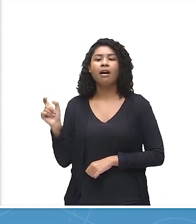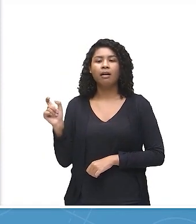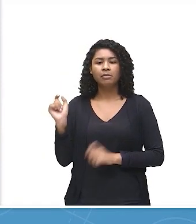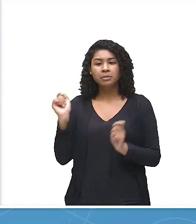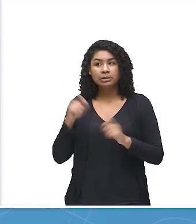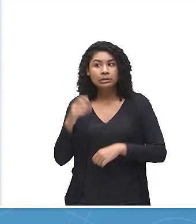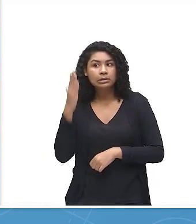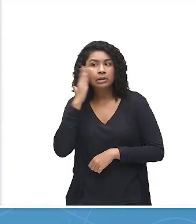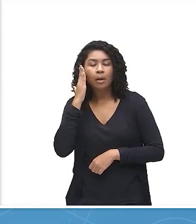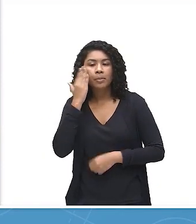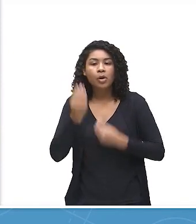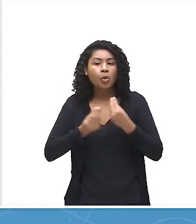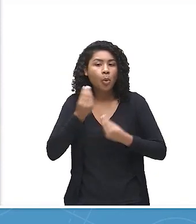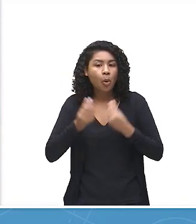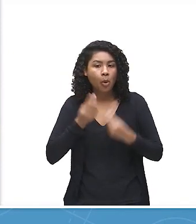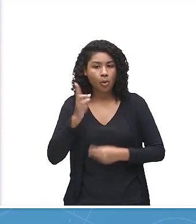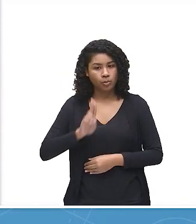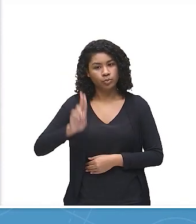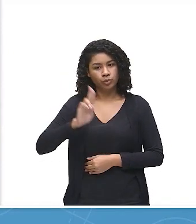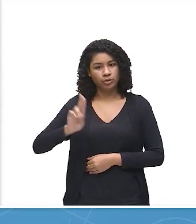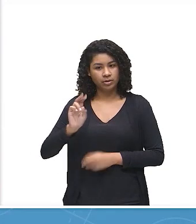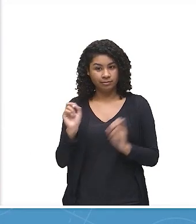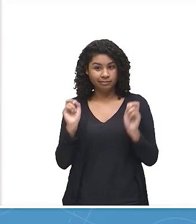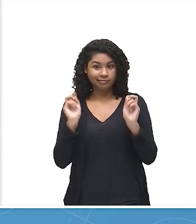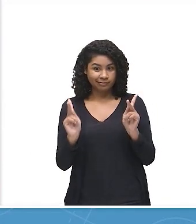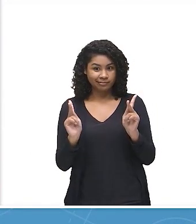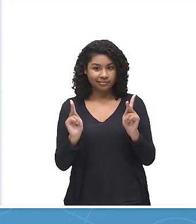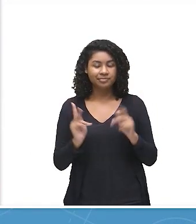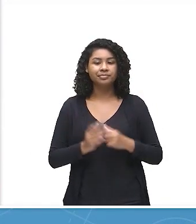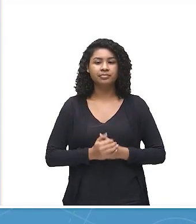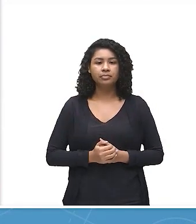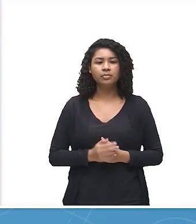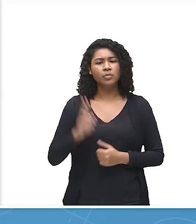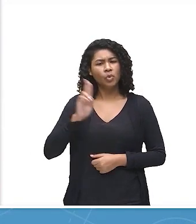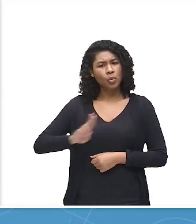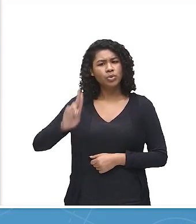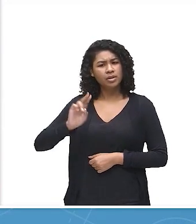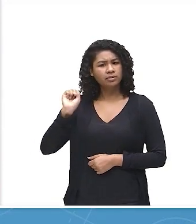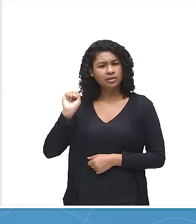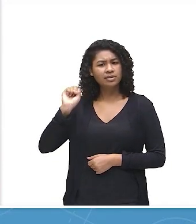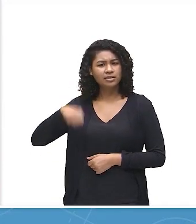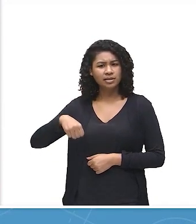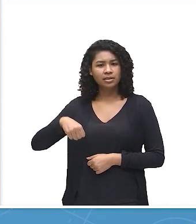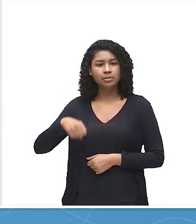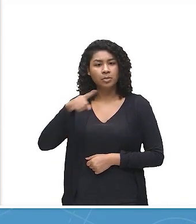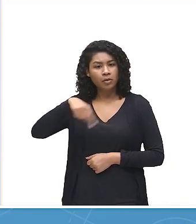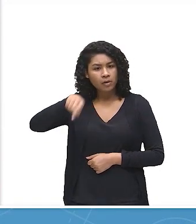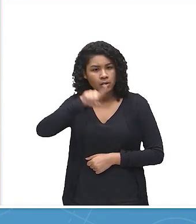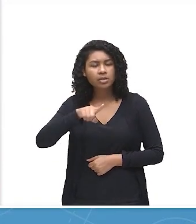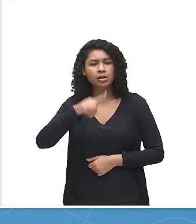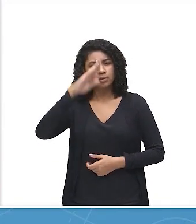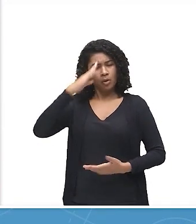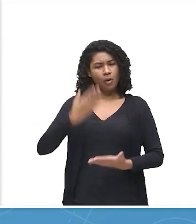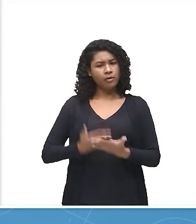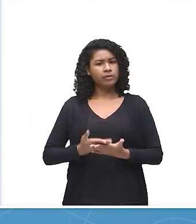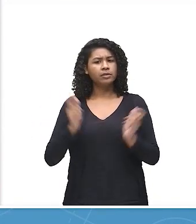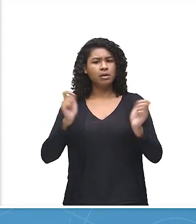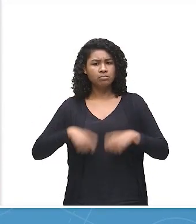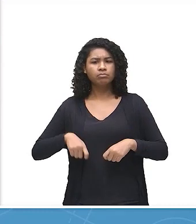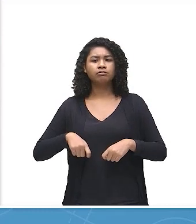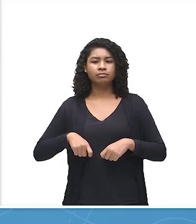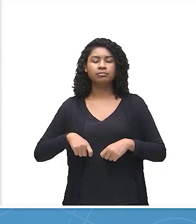vocês, essas pequenas palavras, elas dão um desespero às vezes no aluno, porque nunca a gente, para conhecer,